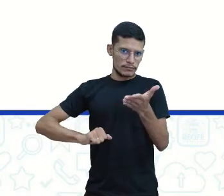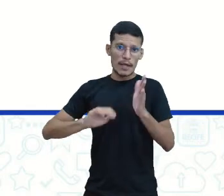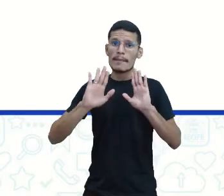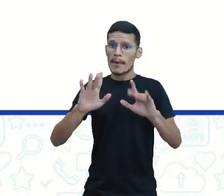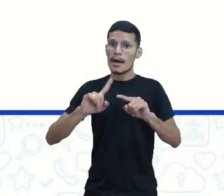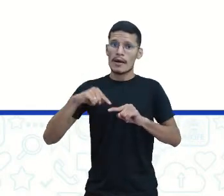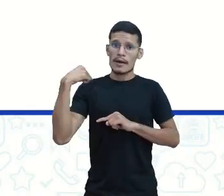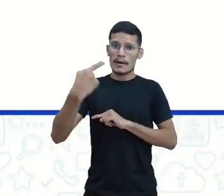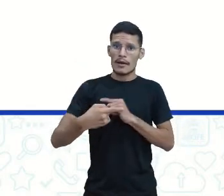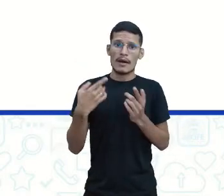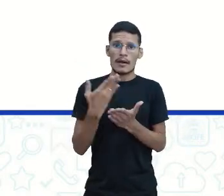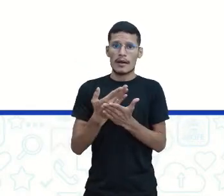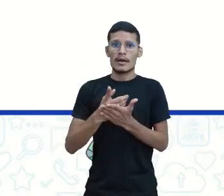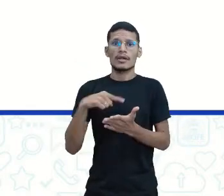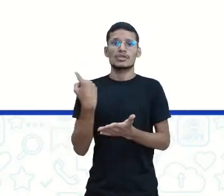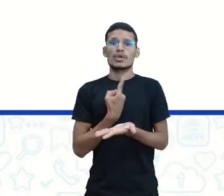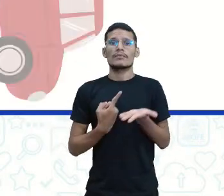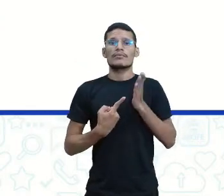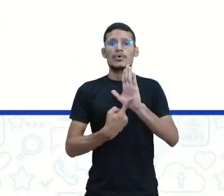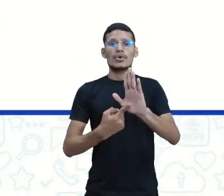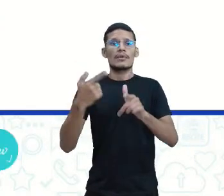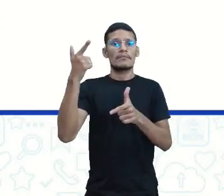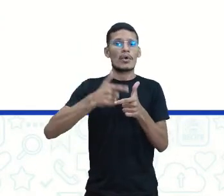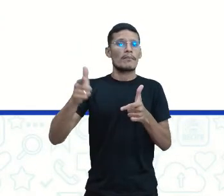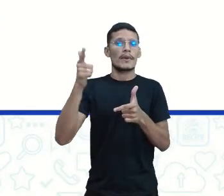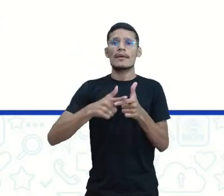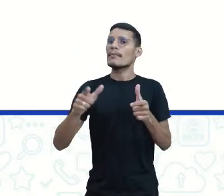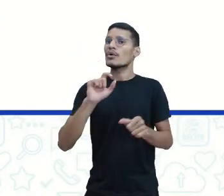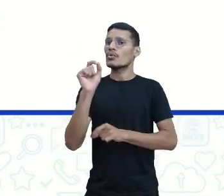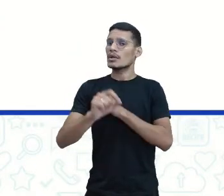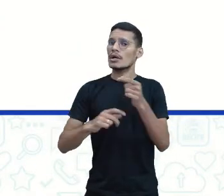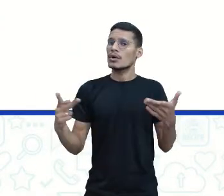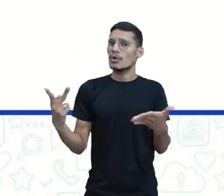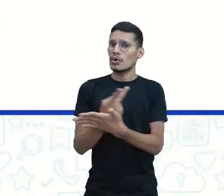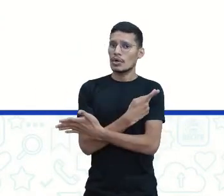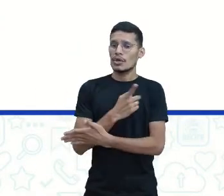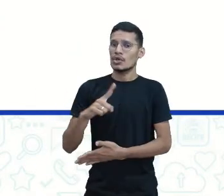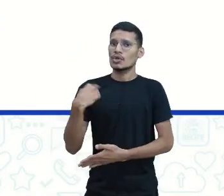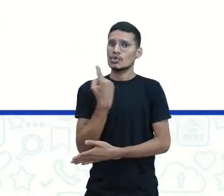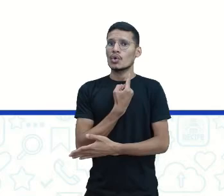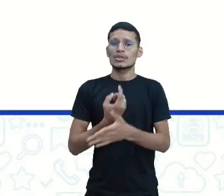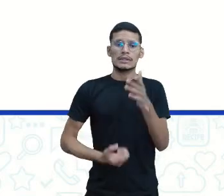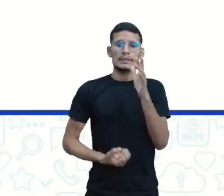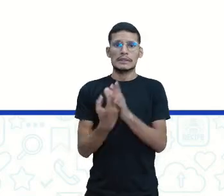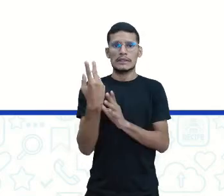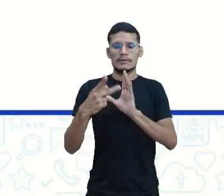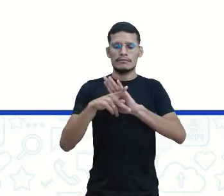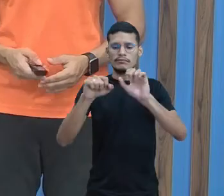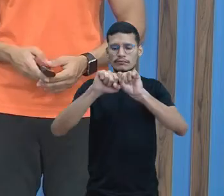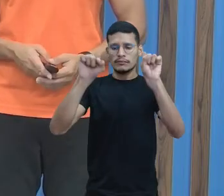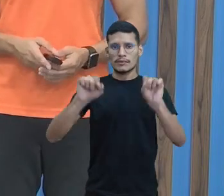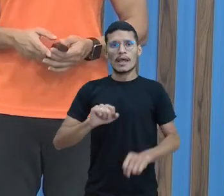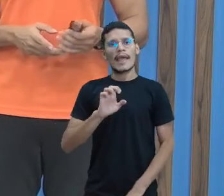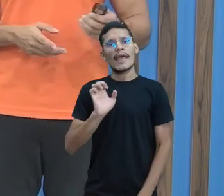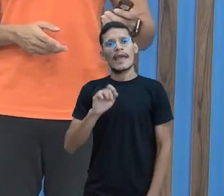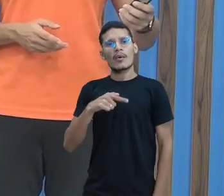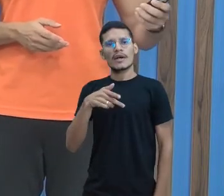aula, a gente vai ver um probleminha, certo? Em que, quando a gente montar esse sistema de